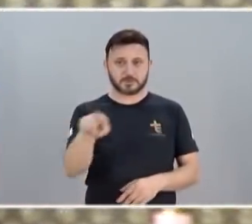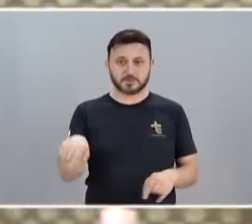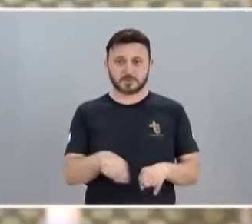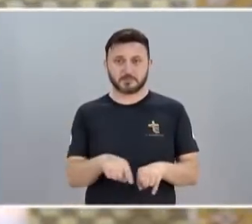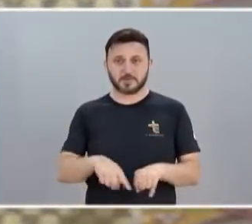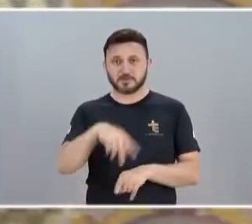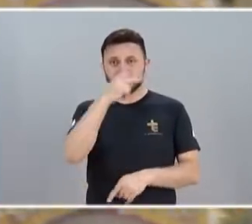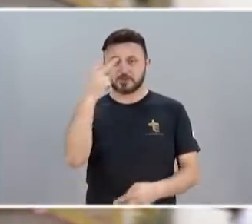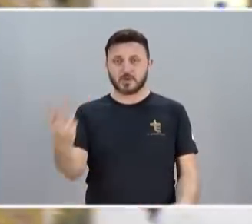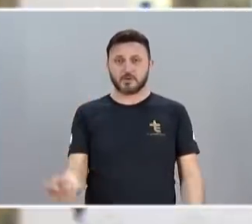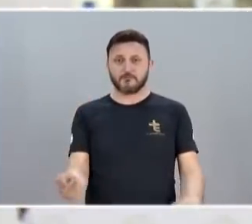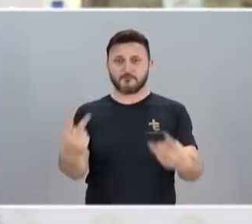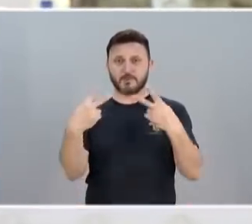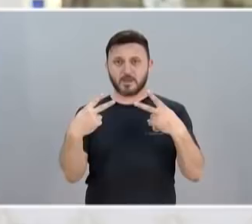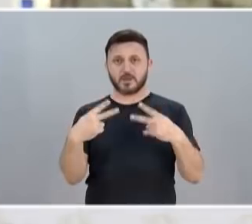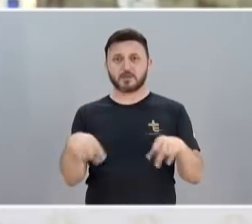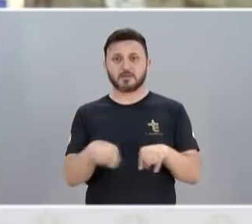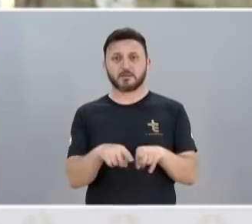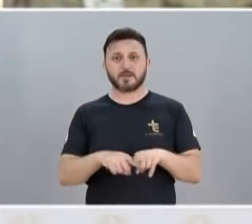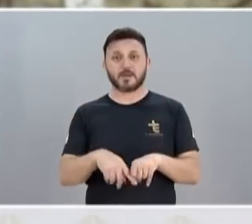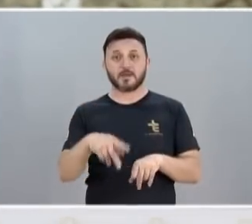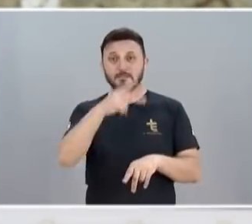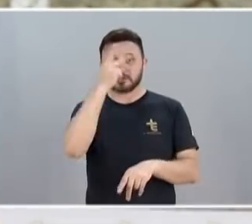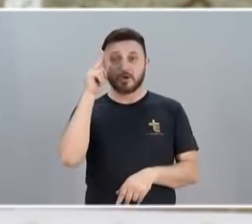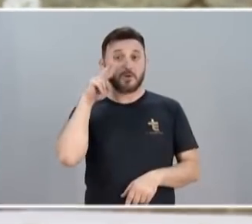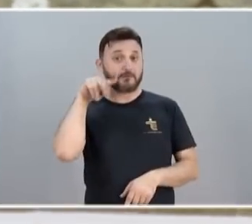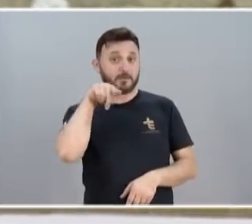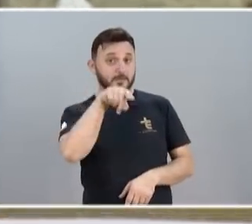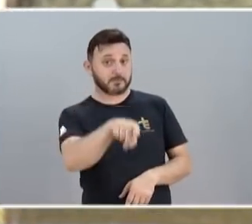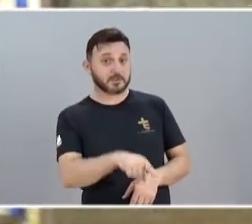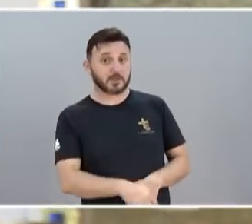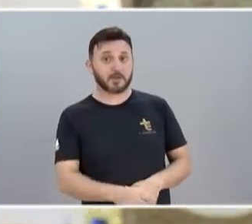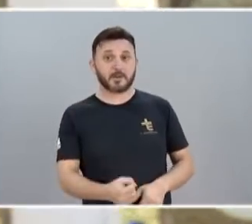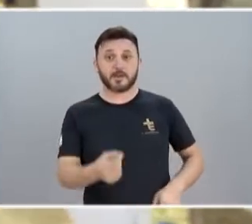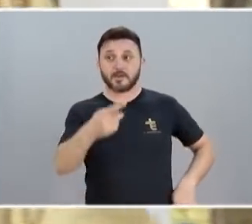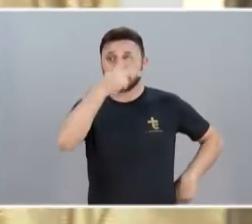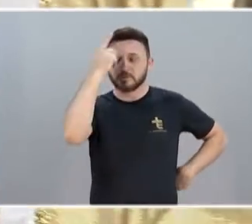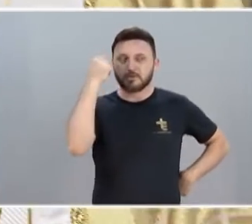pessoas olhando para mim, olhando para você, caramba,